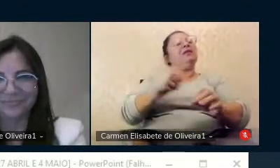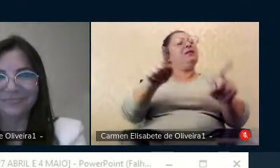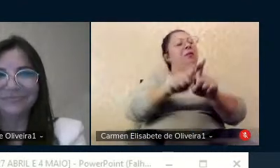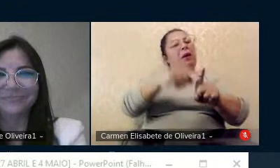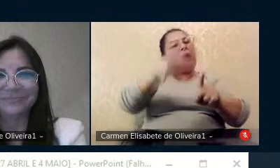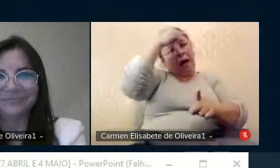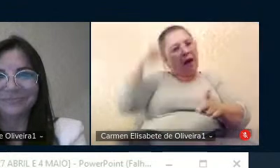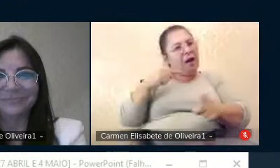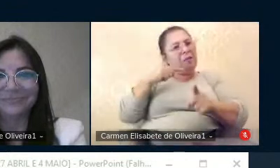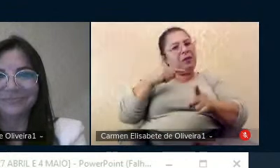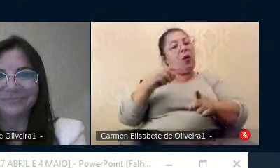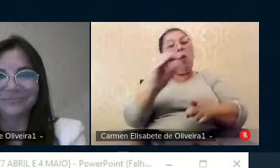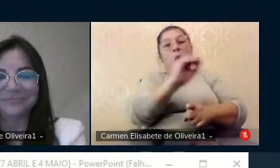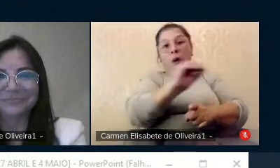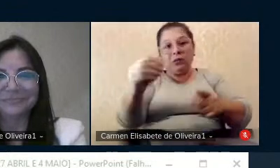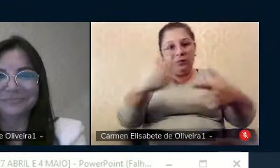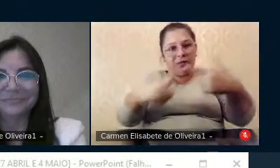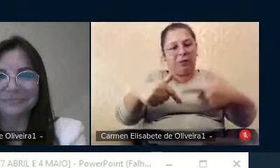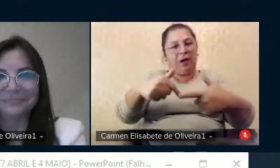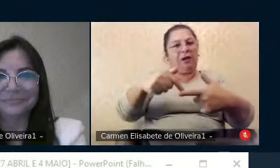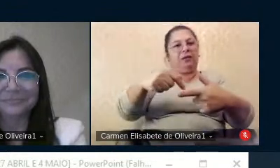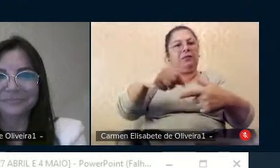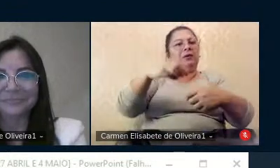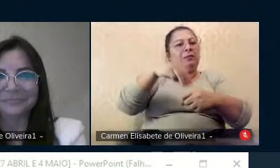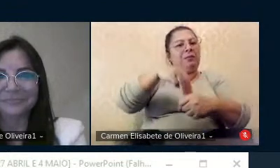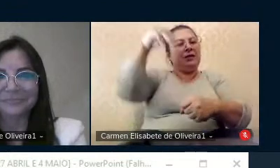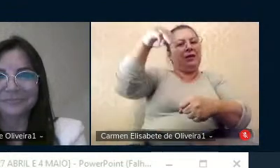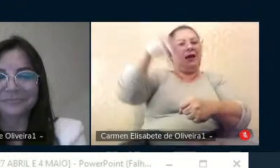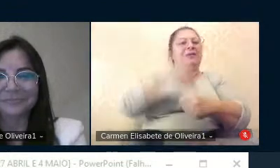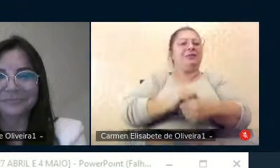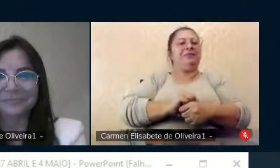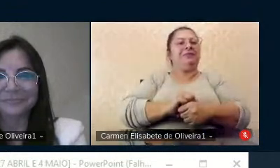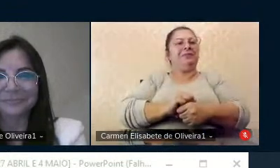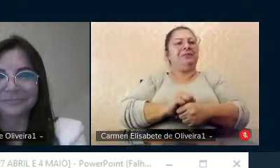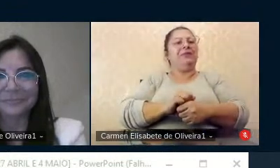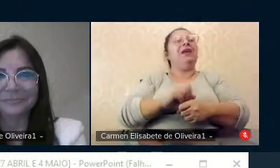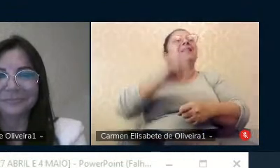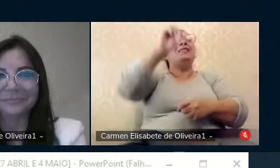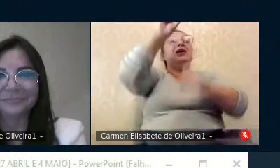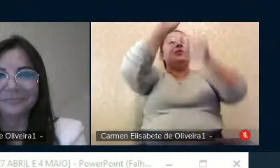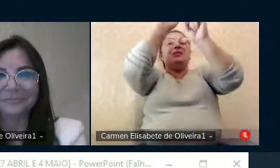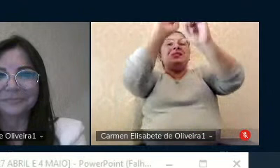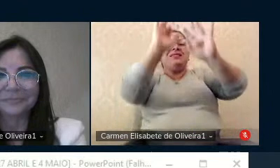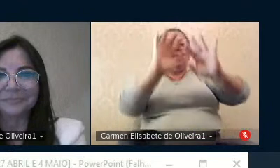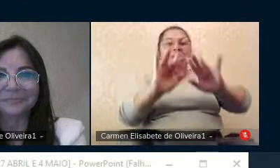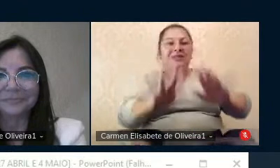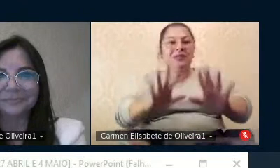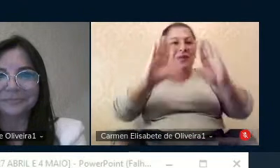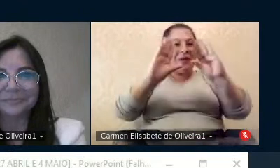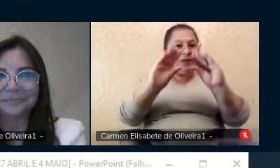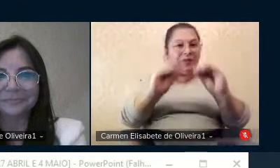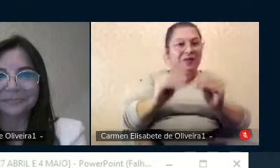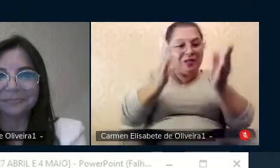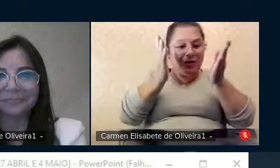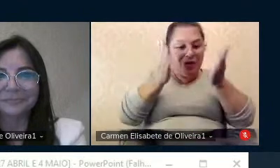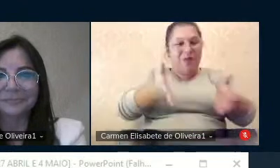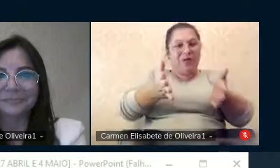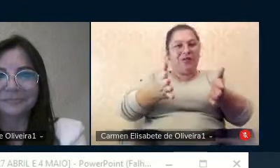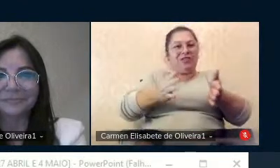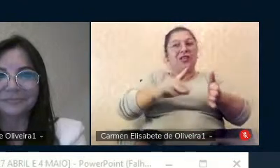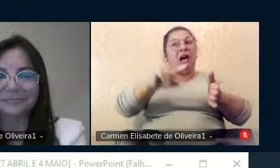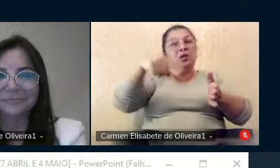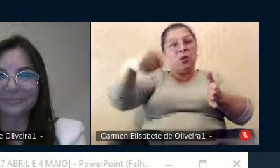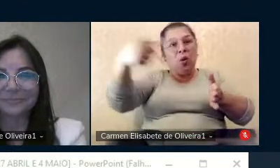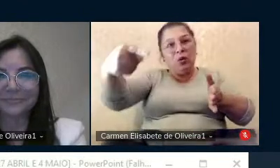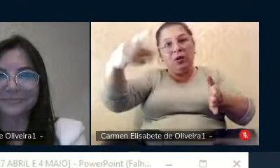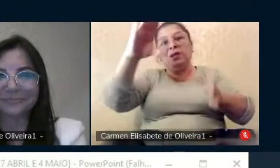E estamos sempre às ordens, né? E que Deus faça dessa nossa noite, de todas as outras noites e